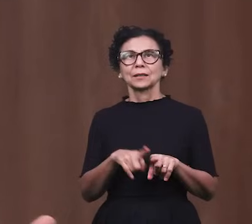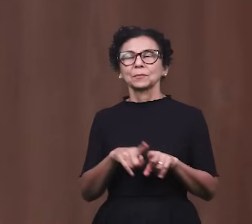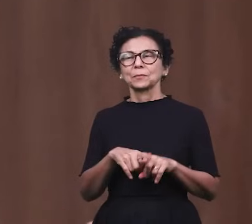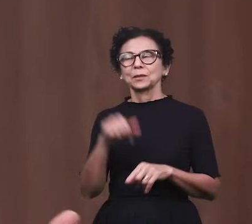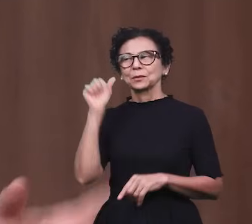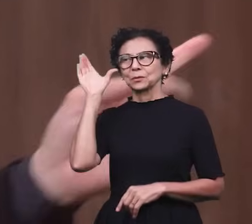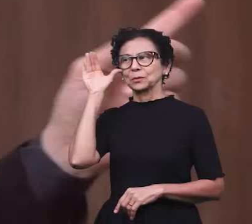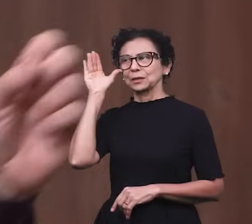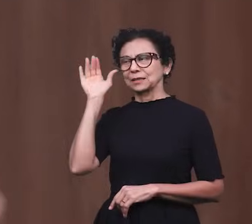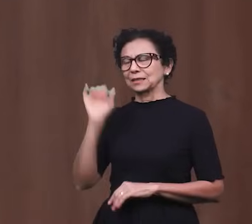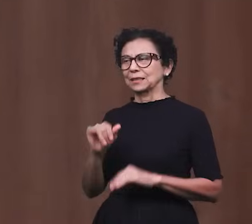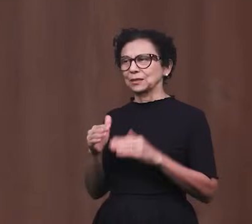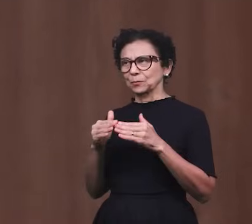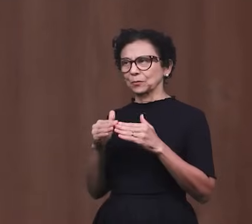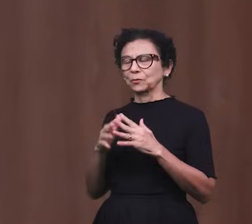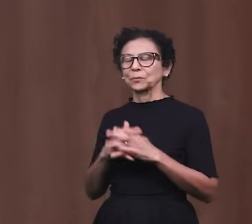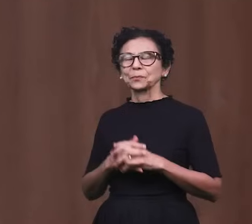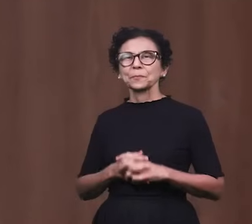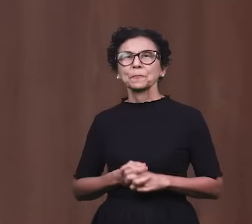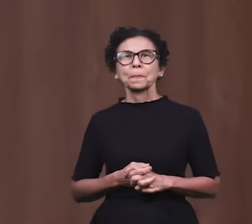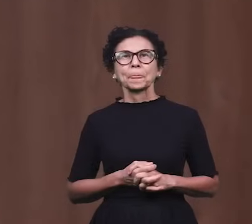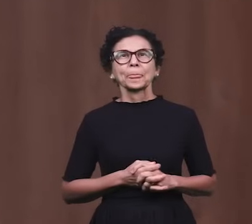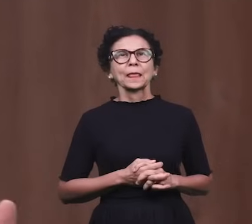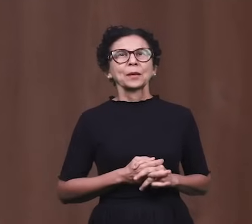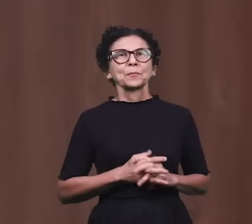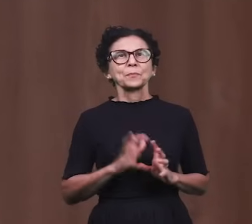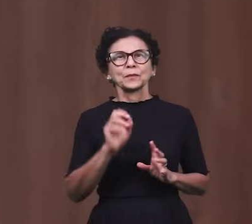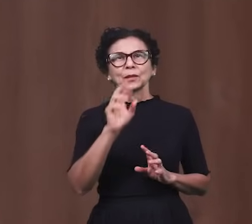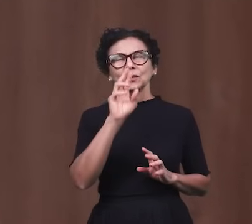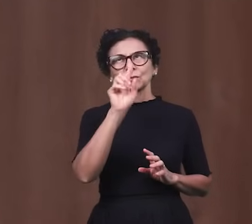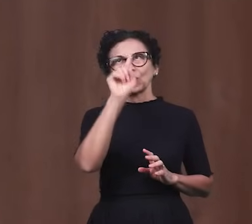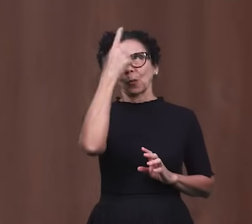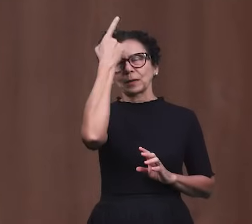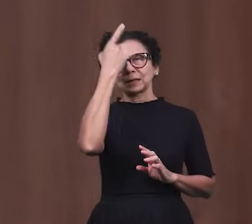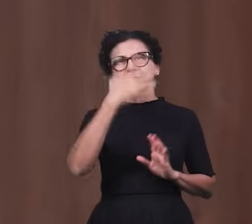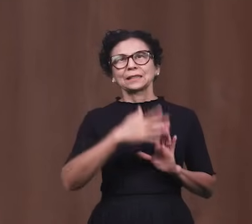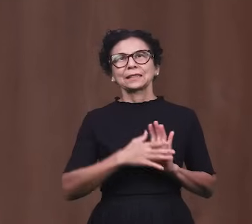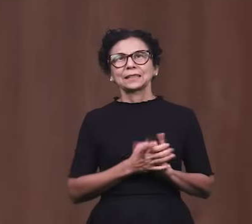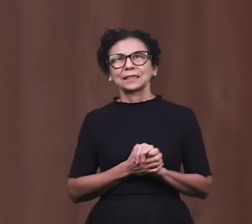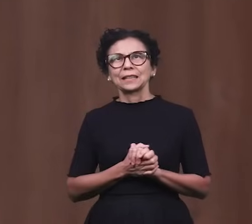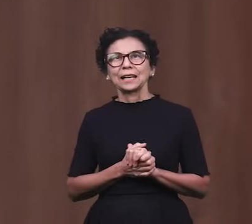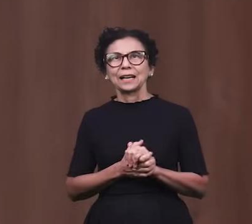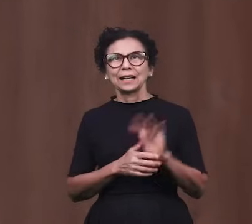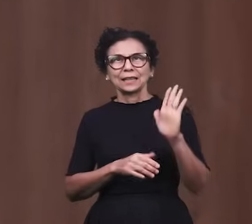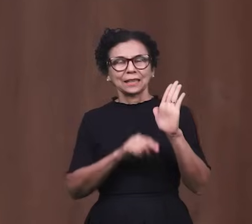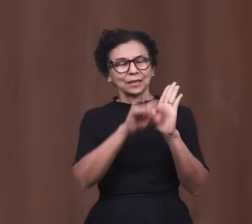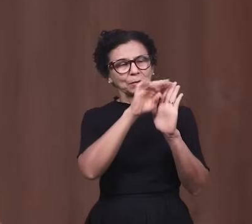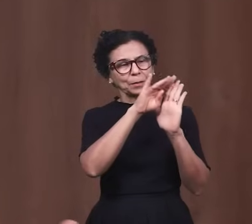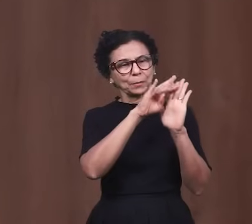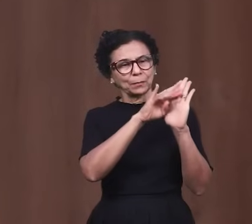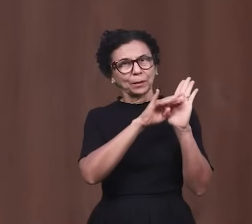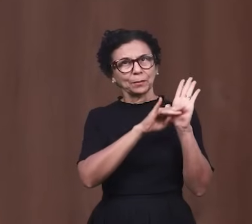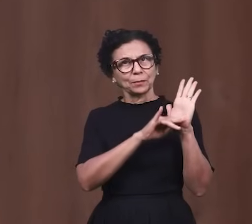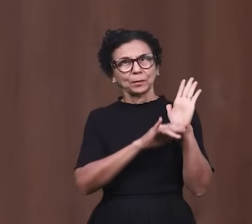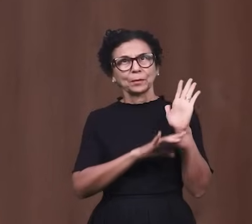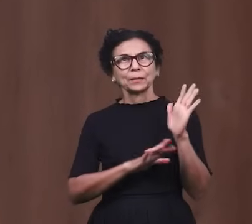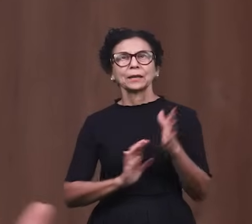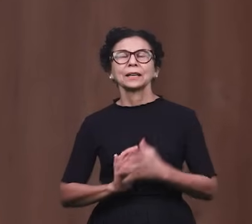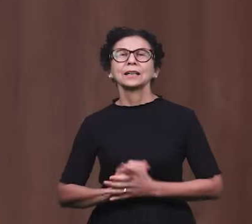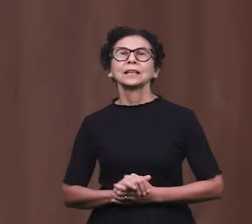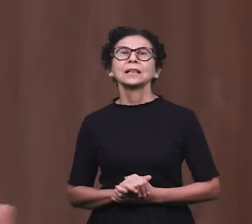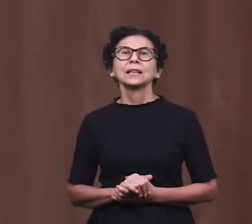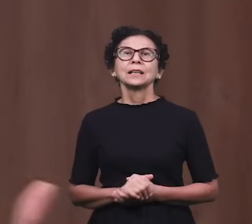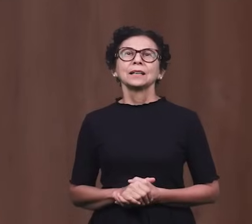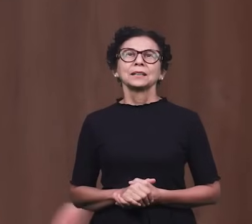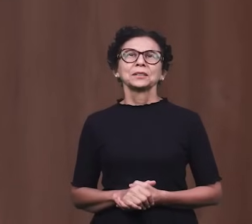entender. Inclusive, uma curiosidade sobre produção de conteúdo, pastor, se o senhor me permite, quando eu vou criar um roteiro, e hoje em dia a gente usa o ChatGPT para